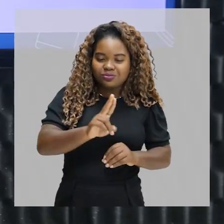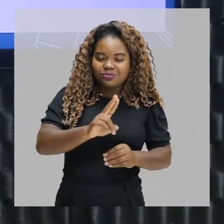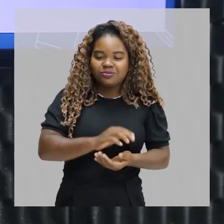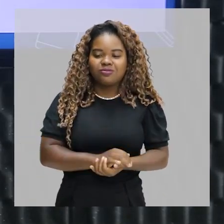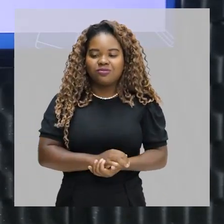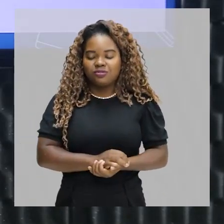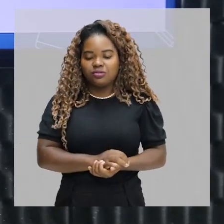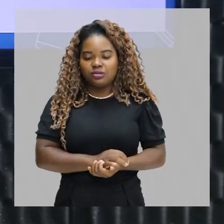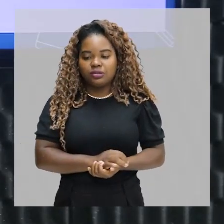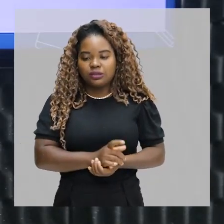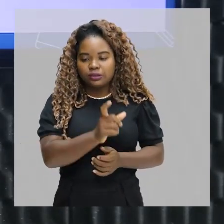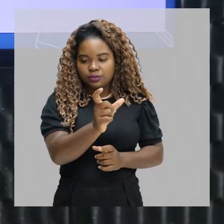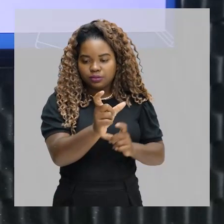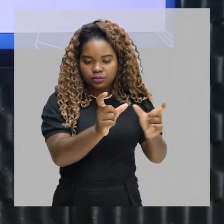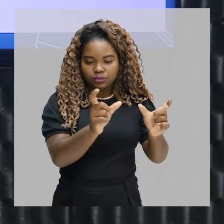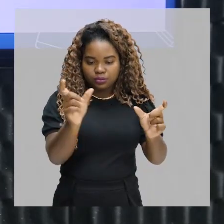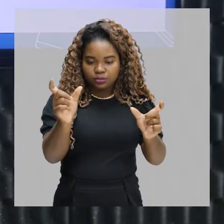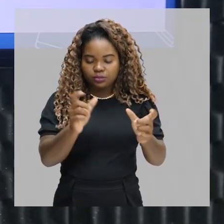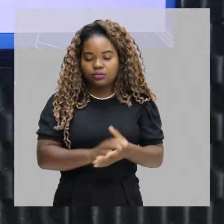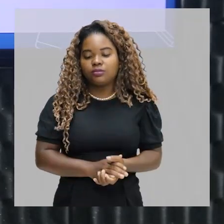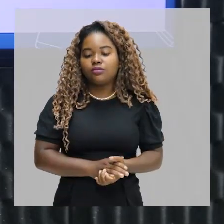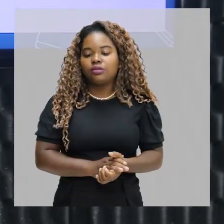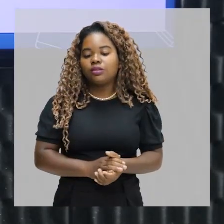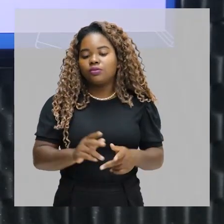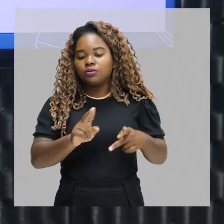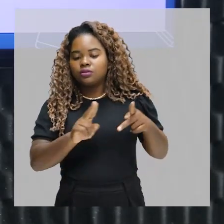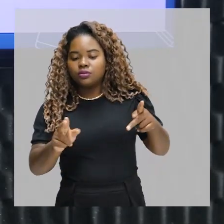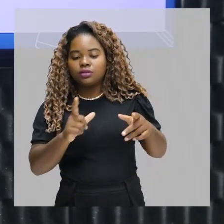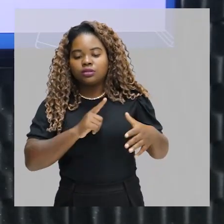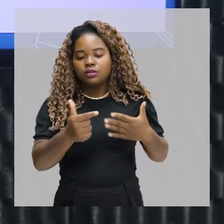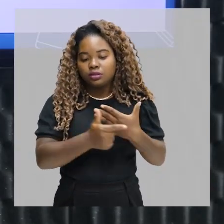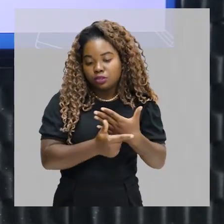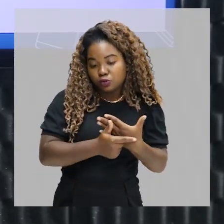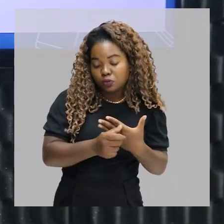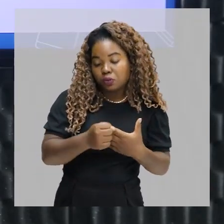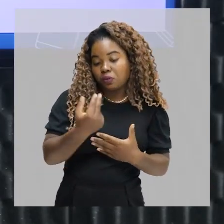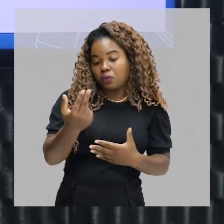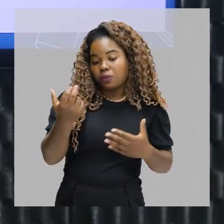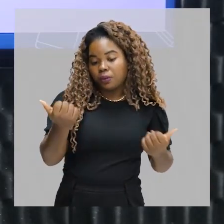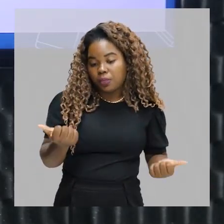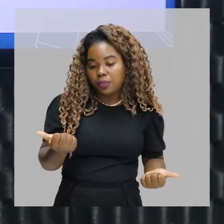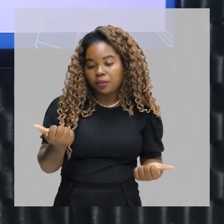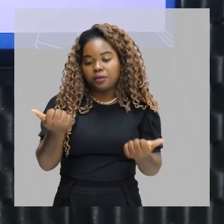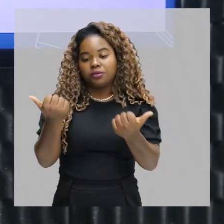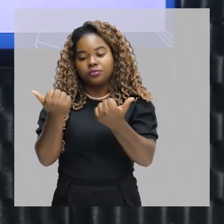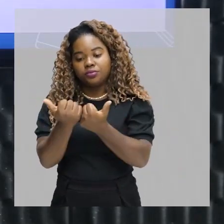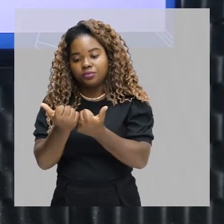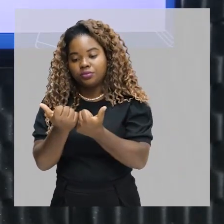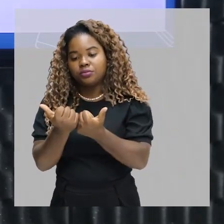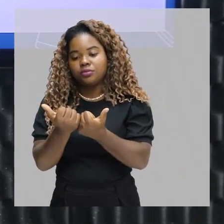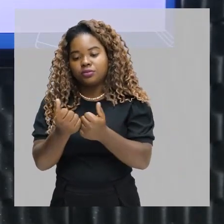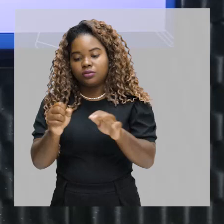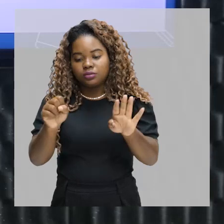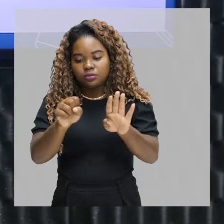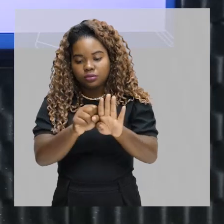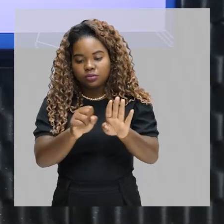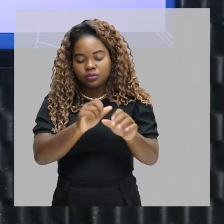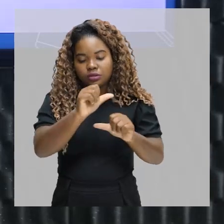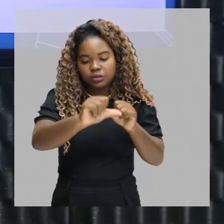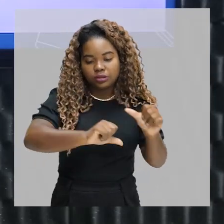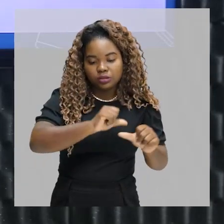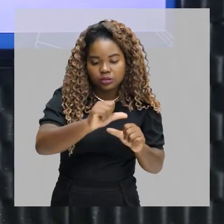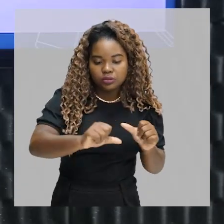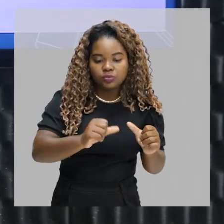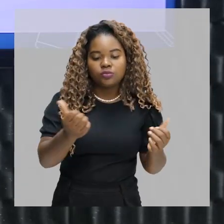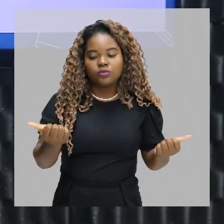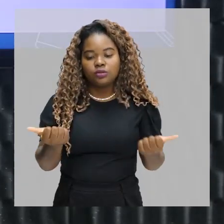Então, normalmente os pronomes eles fazem essa função. Ou ele assume a função do substantivo, ele troca de